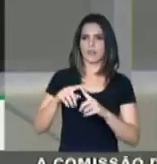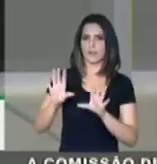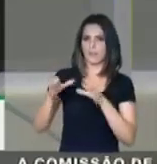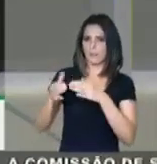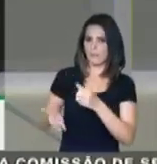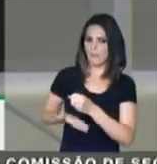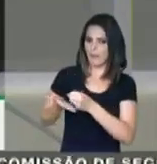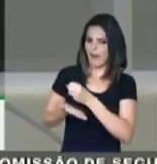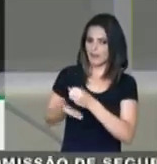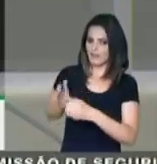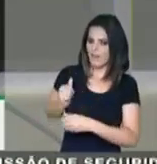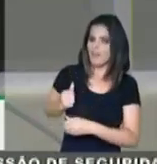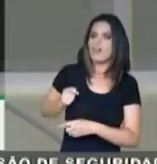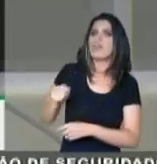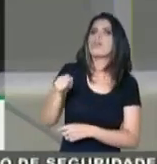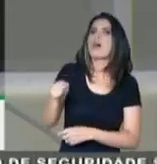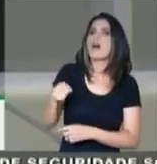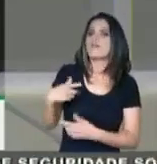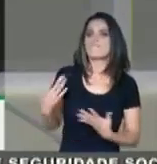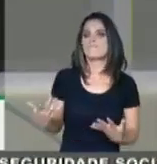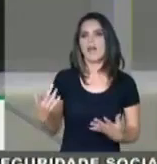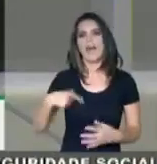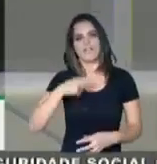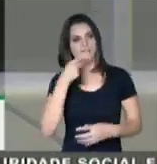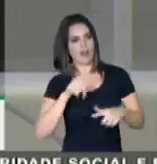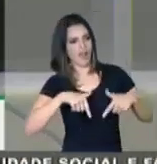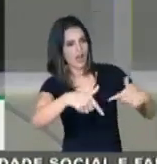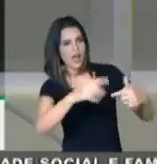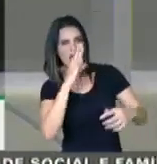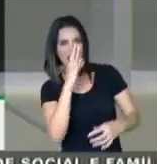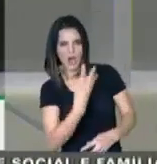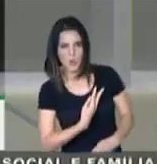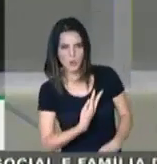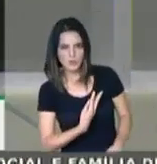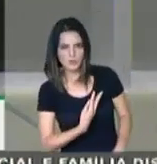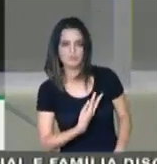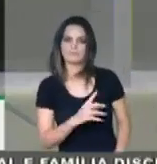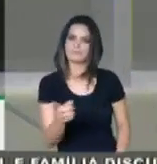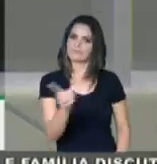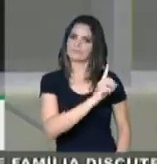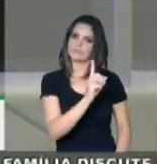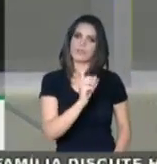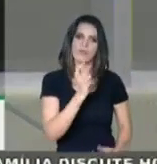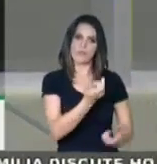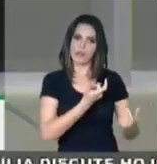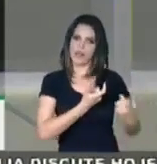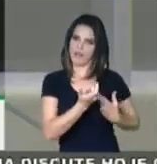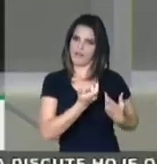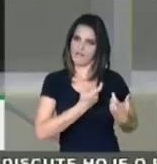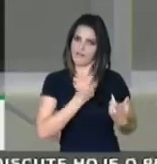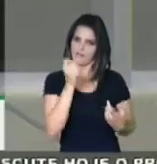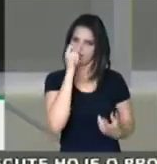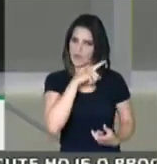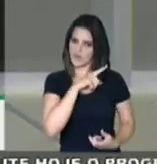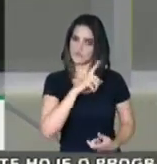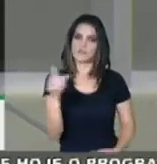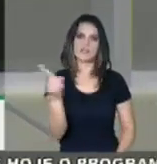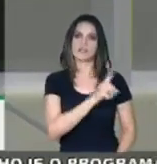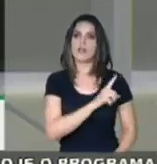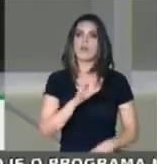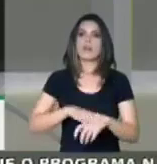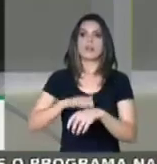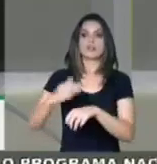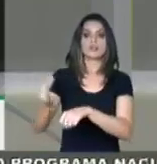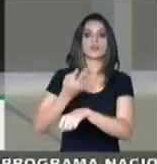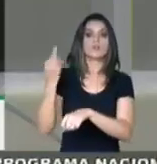base, agir de forma desrespeitosa nesse parlamento, acusando ou usando de palavra falsa. Que aguente a pressão das